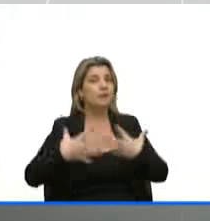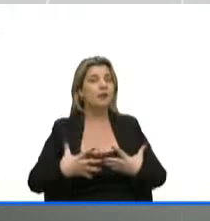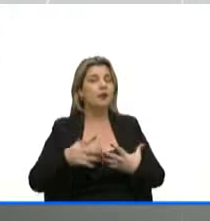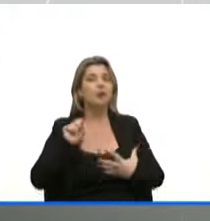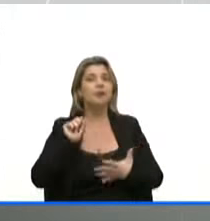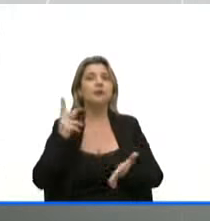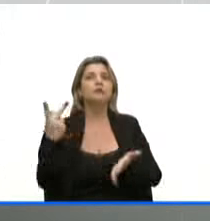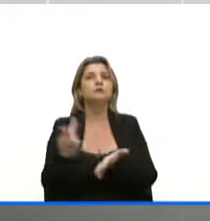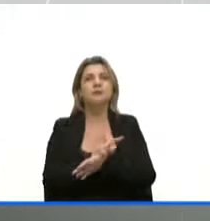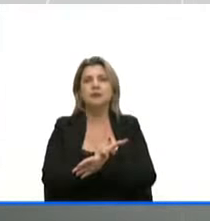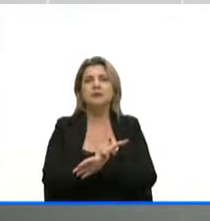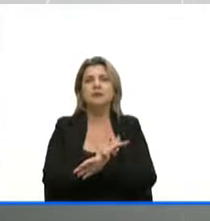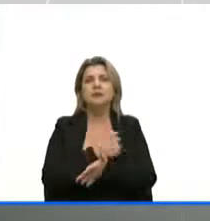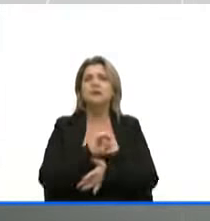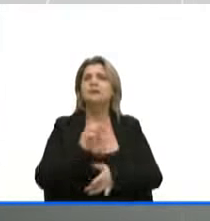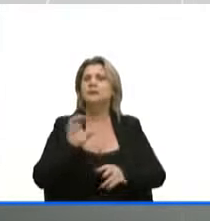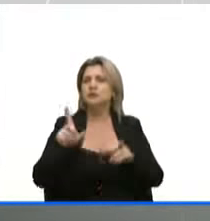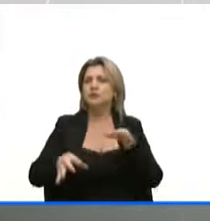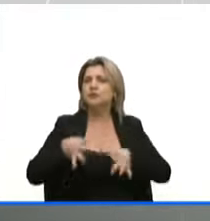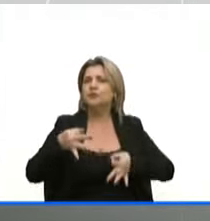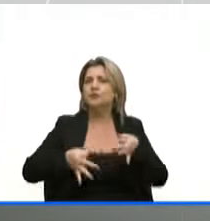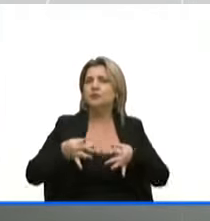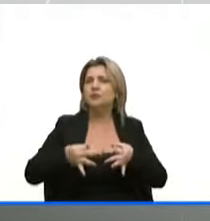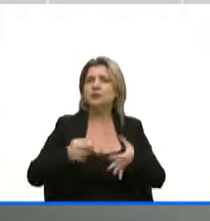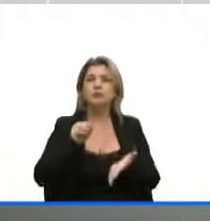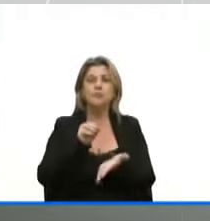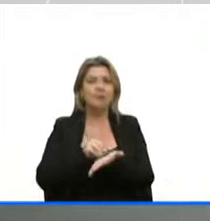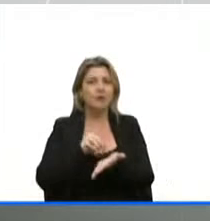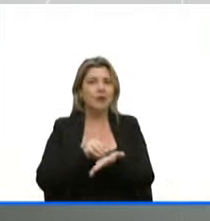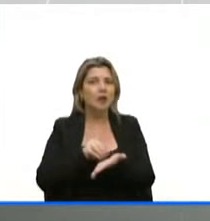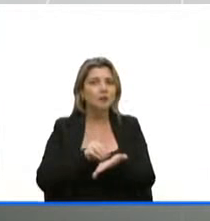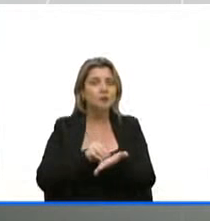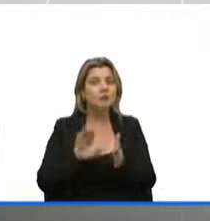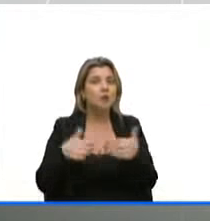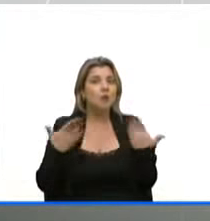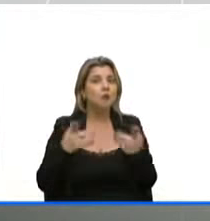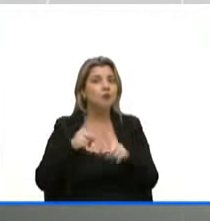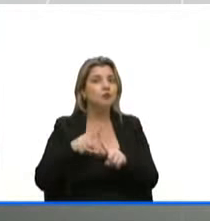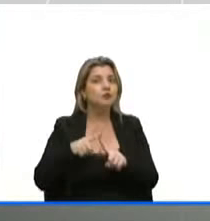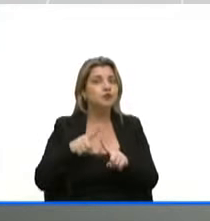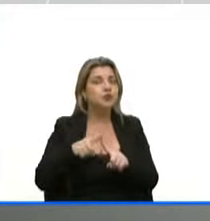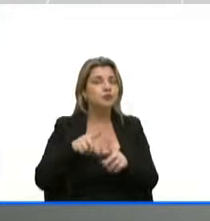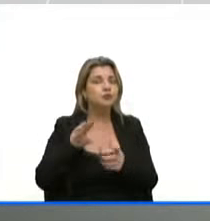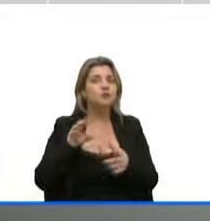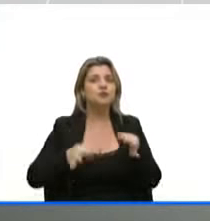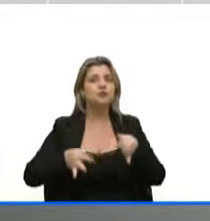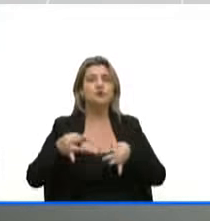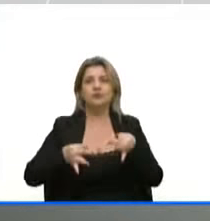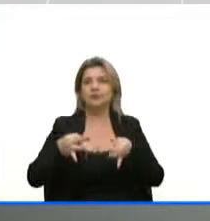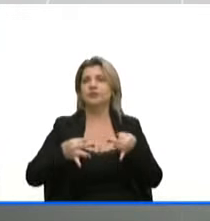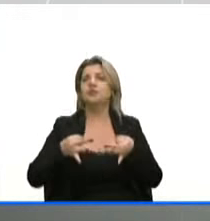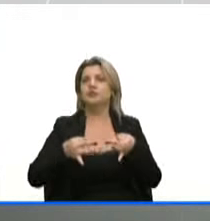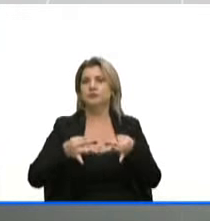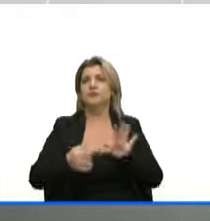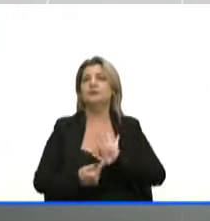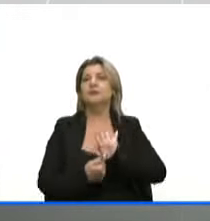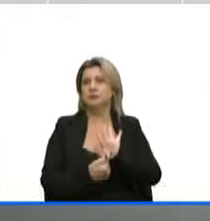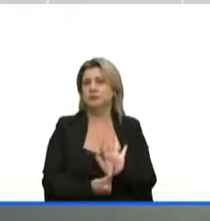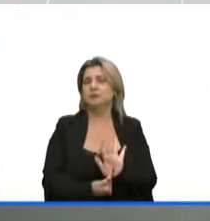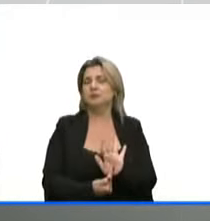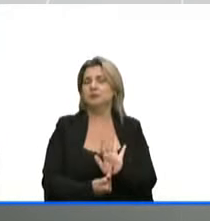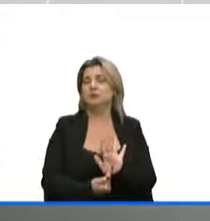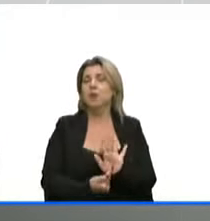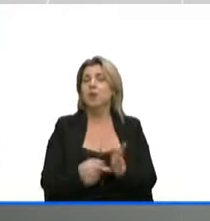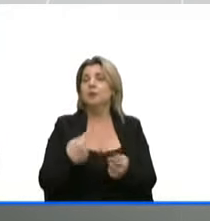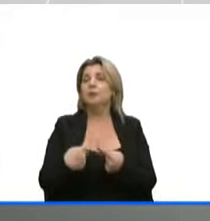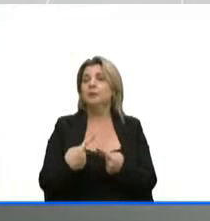justificando as suas ausências, que tipo de justificativa ele está apresentando, porque eu acho que é um desrespeito com a nossa comissão, é um desrespeito com o